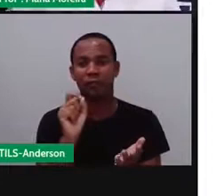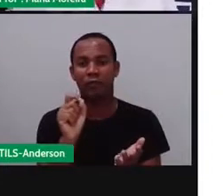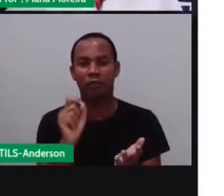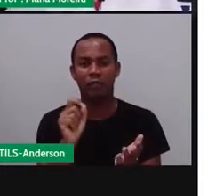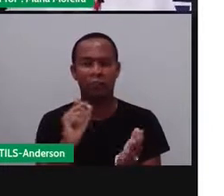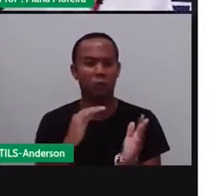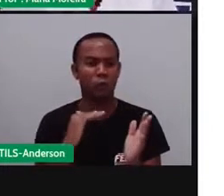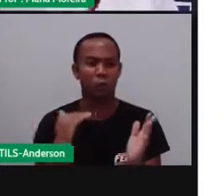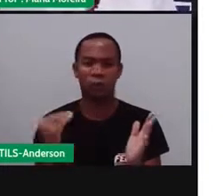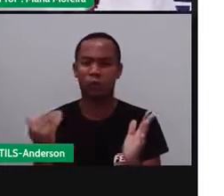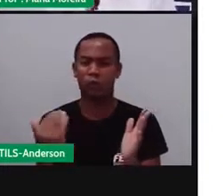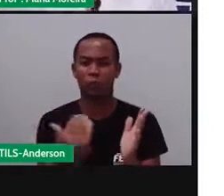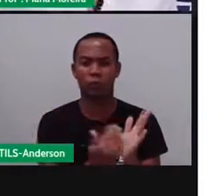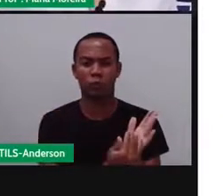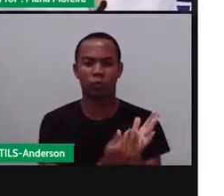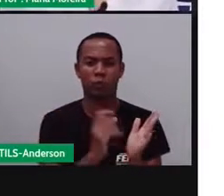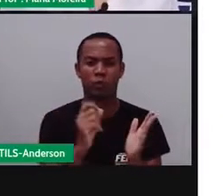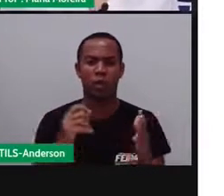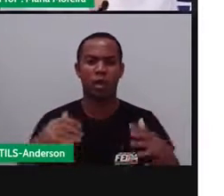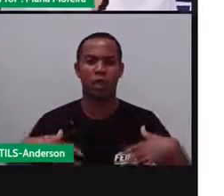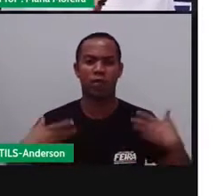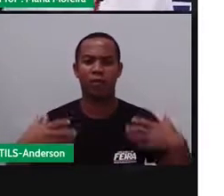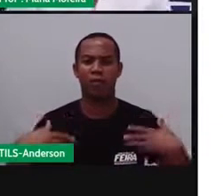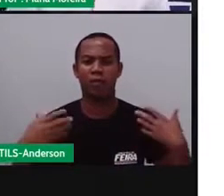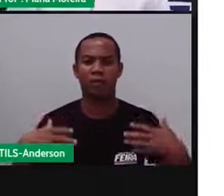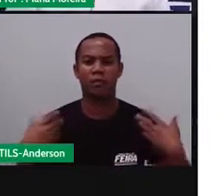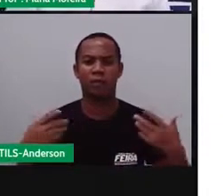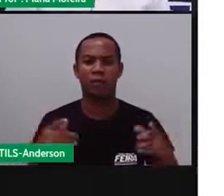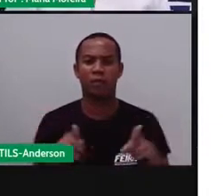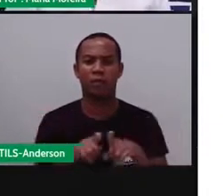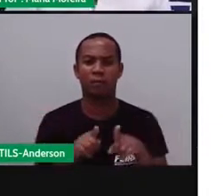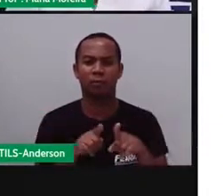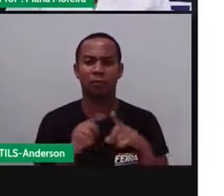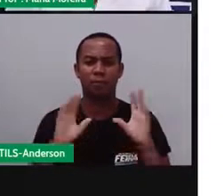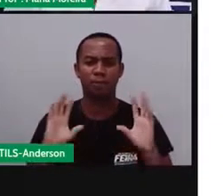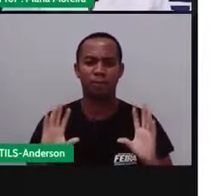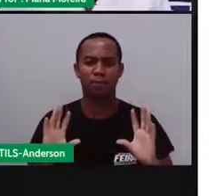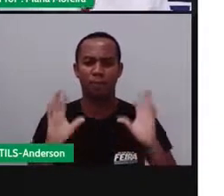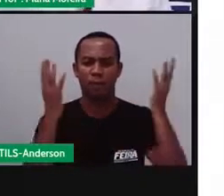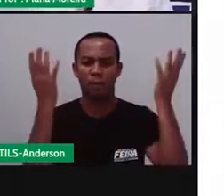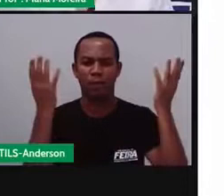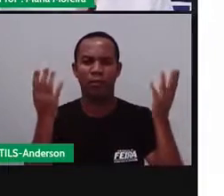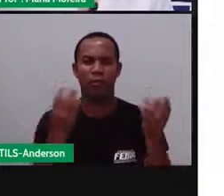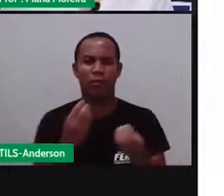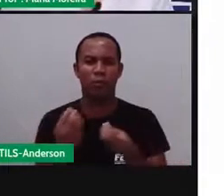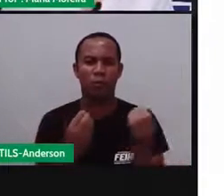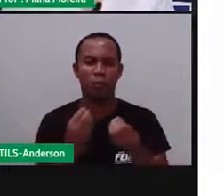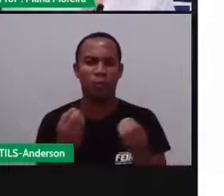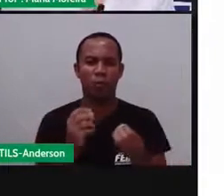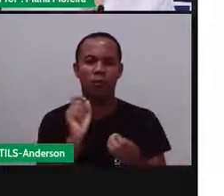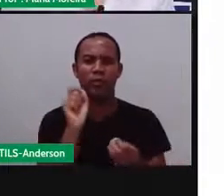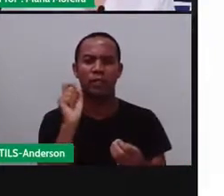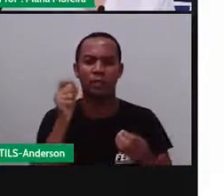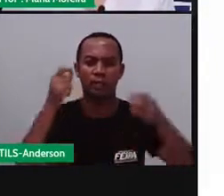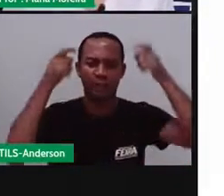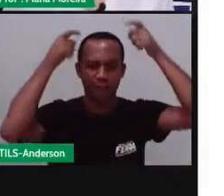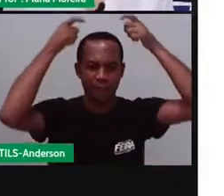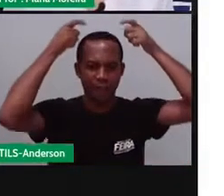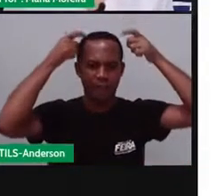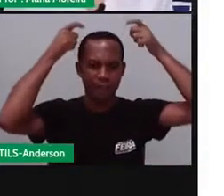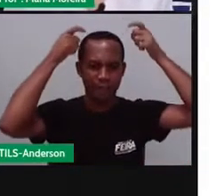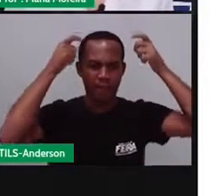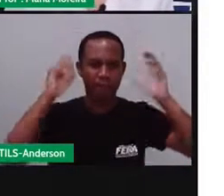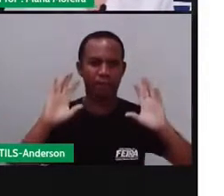as características aí, essa animação que a gente tem com relação a essa festa, né? E quem é o rei das festas